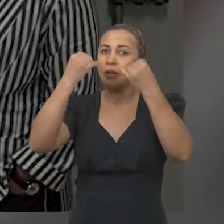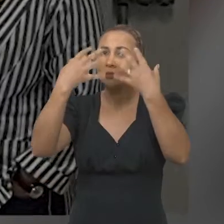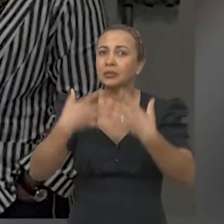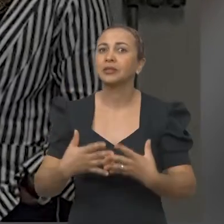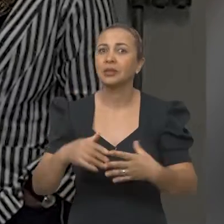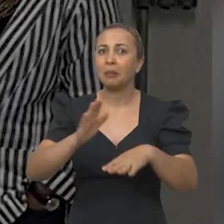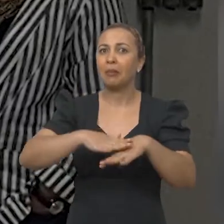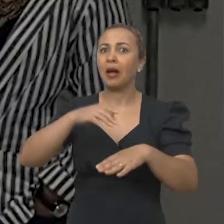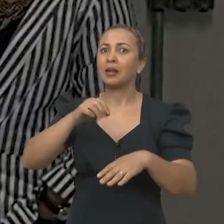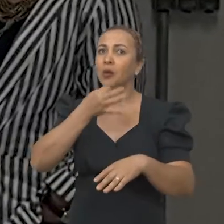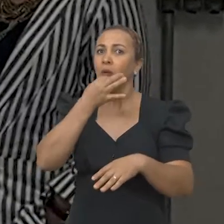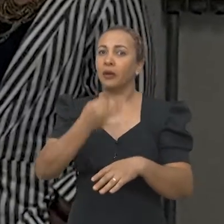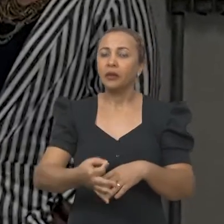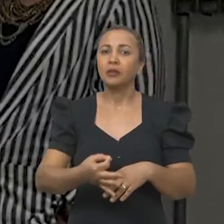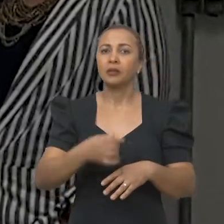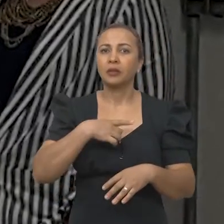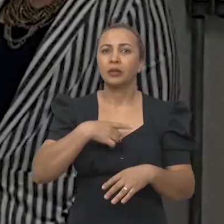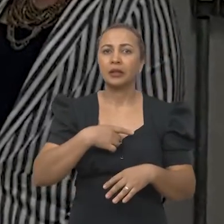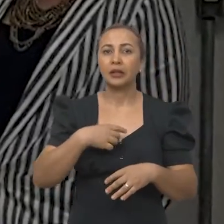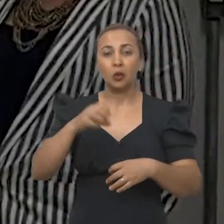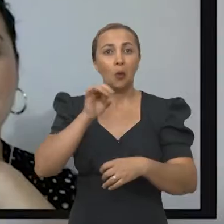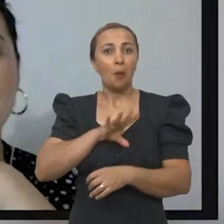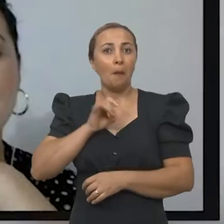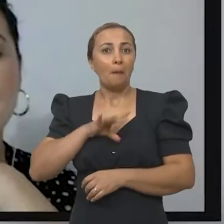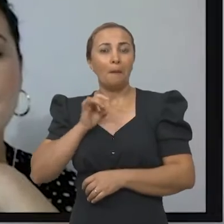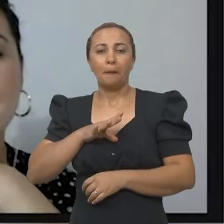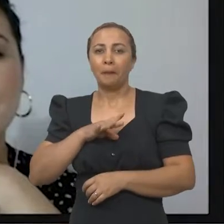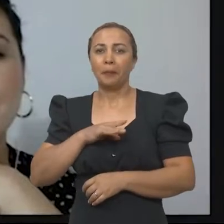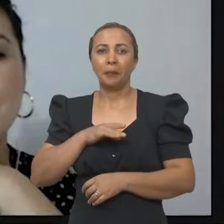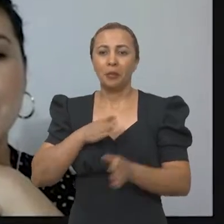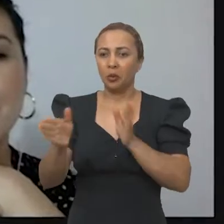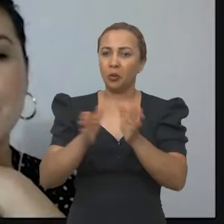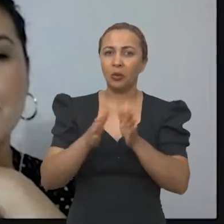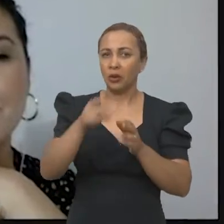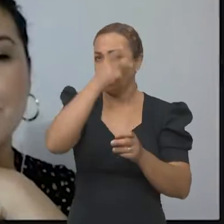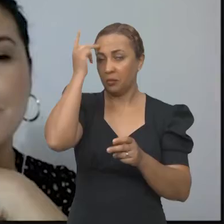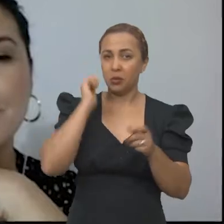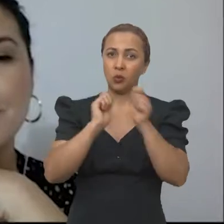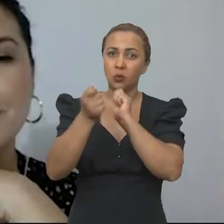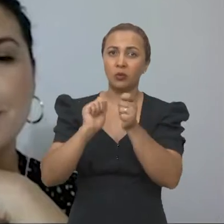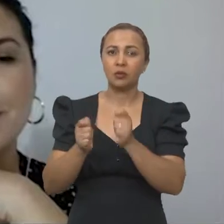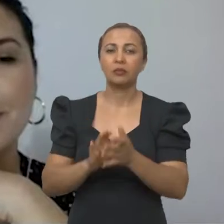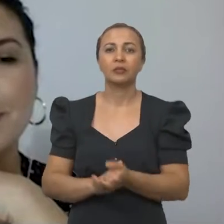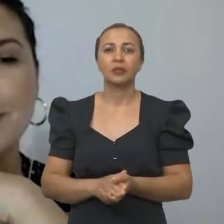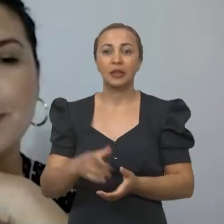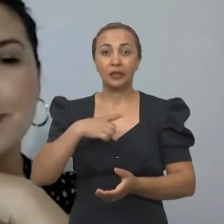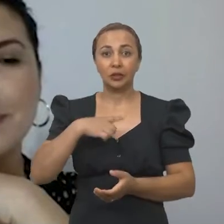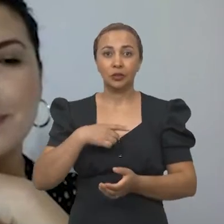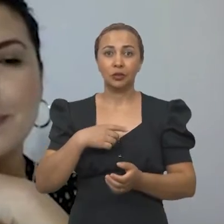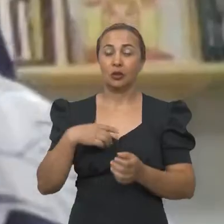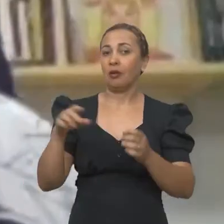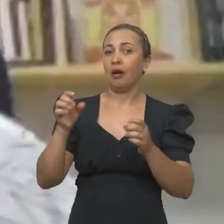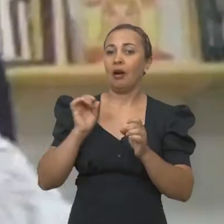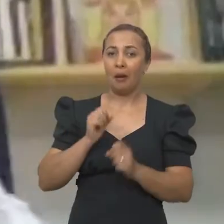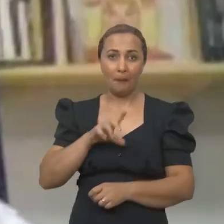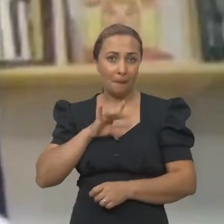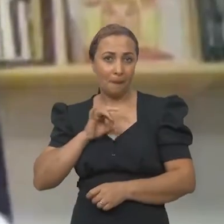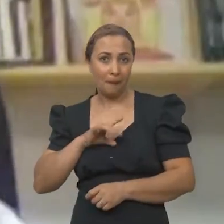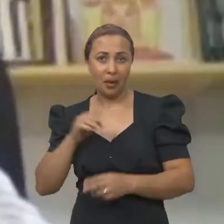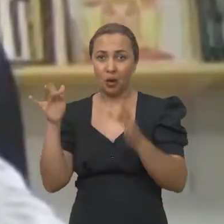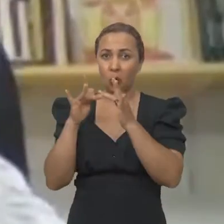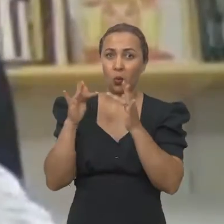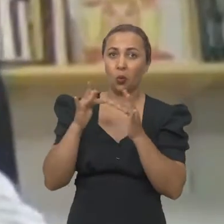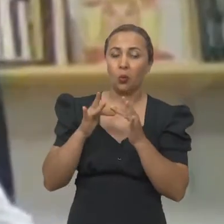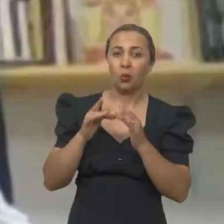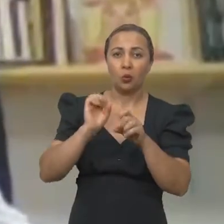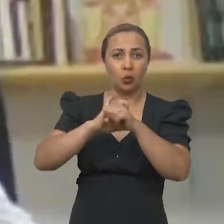os relatos mais dramáticos davam conta de um medo em comum entre os jornalistas. Eles tinham medo do